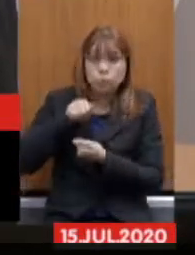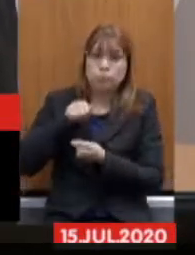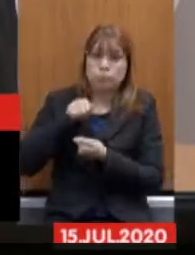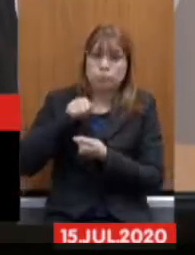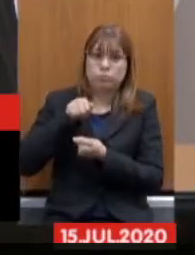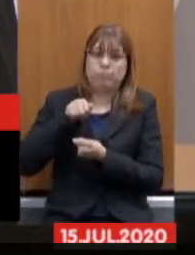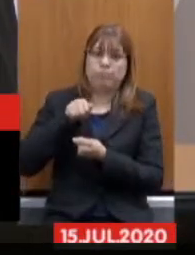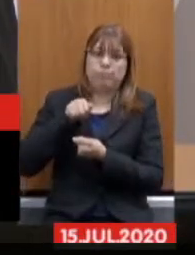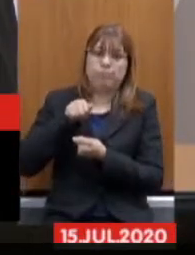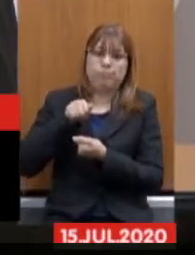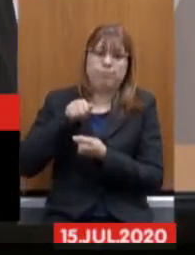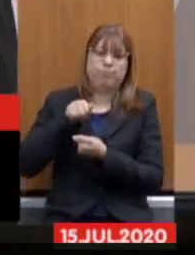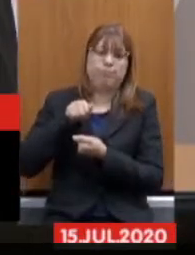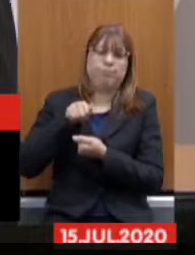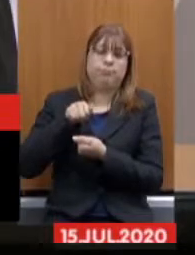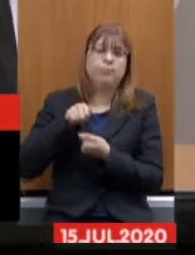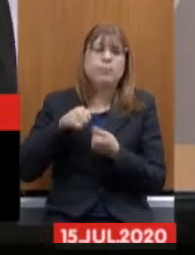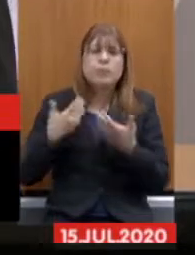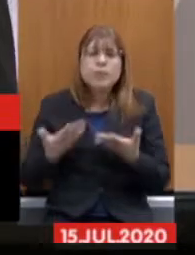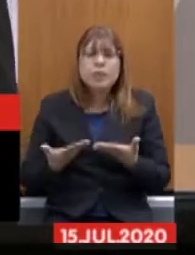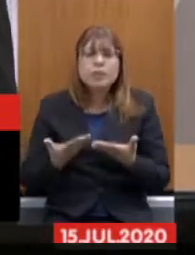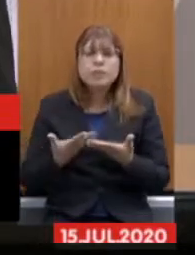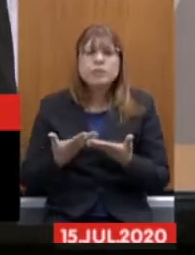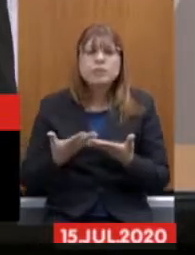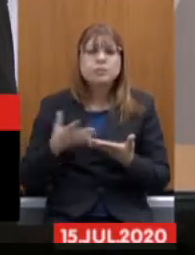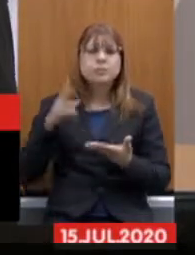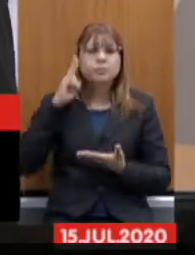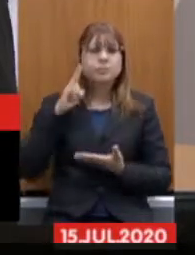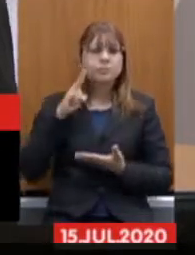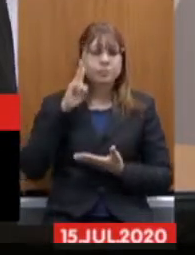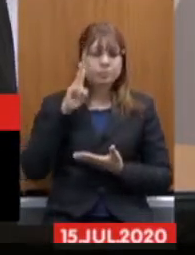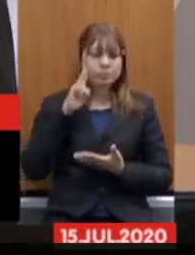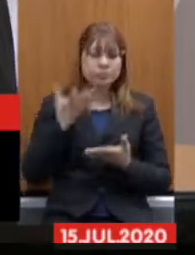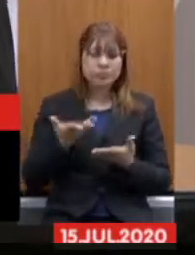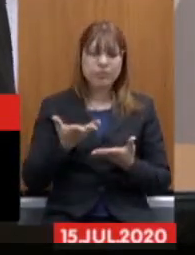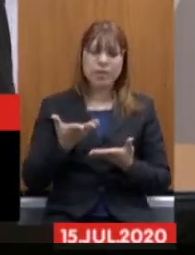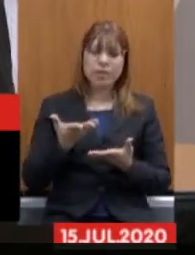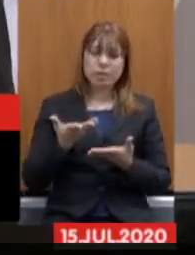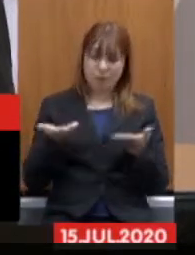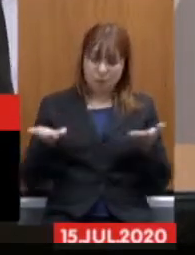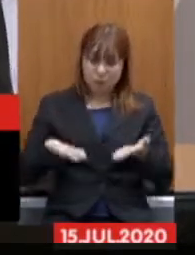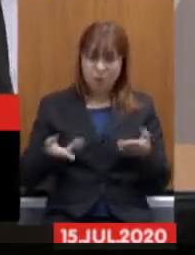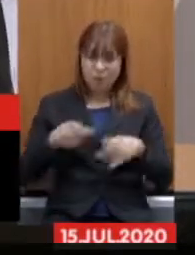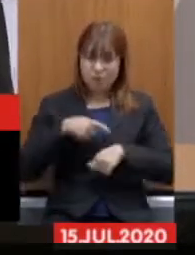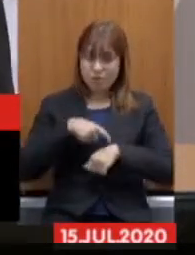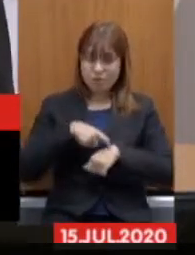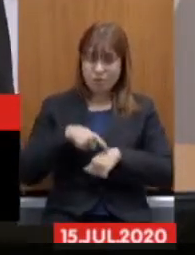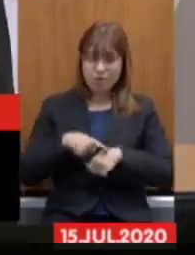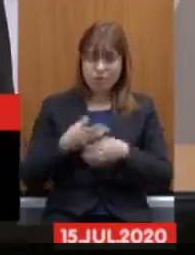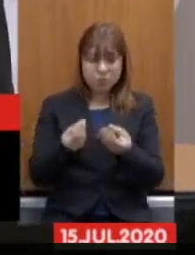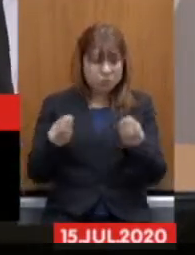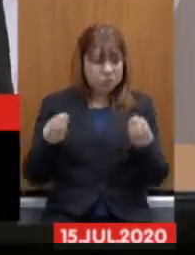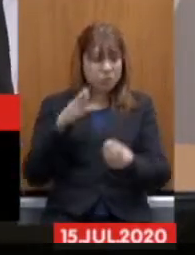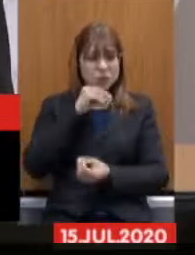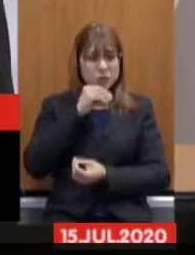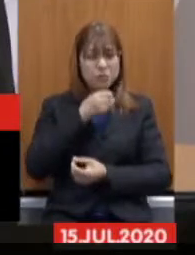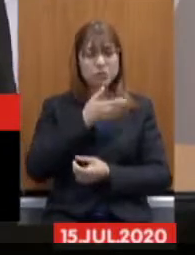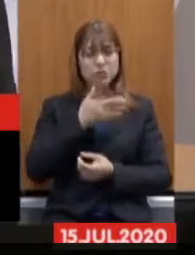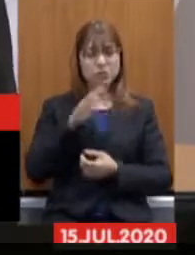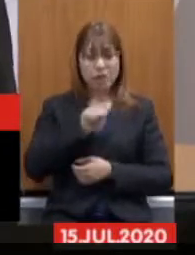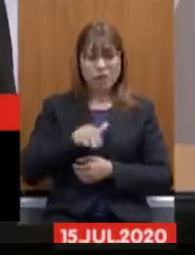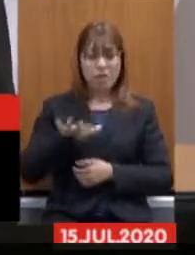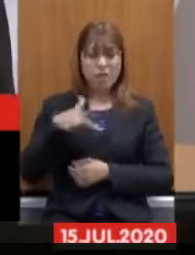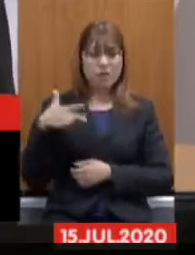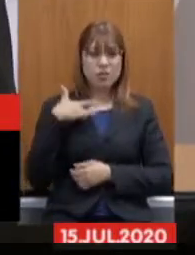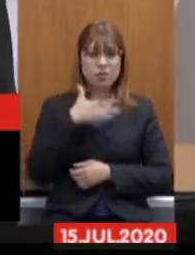a e quando os trabalhadores da saúde estão literalmente morrendo para salvar vidas bom